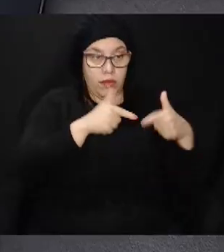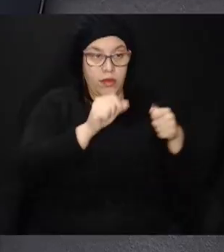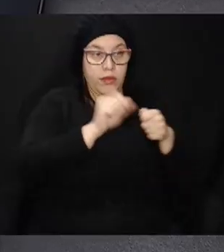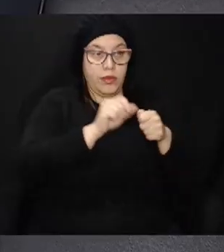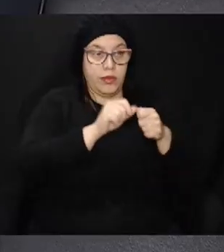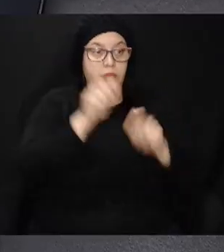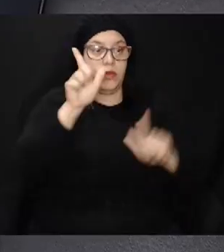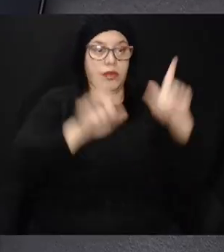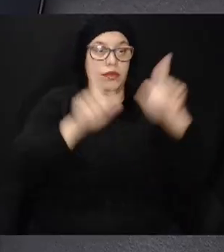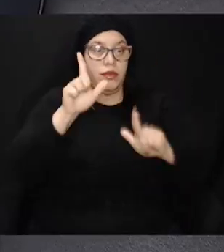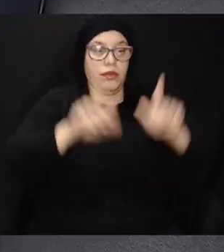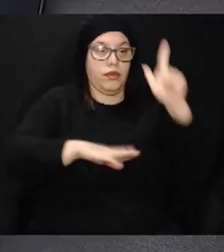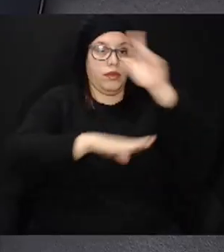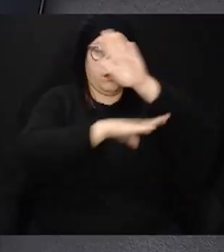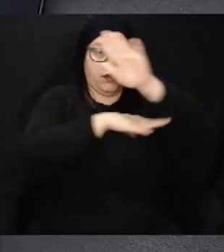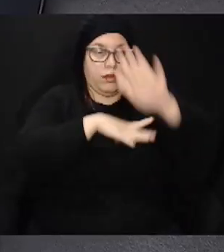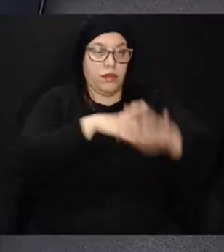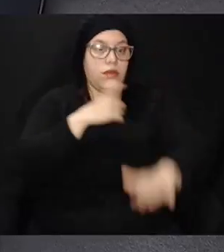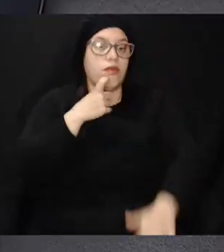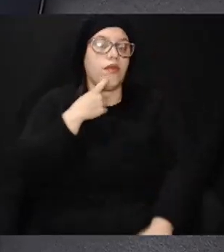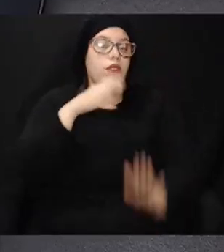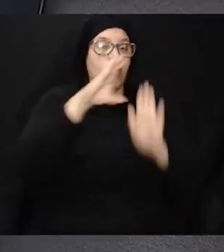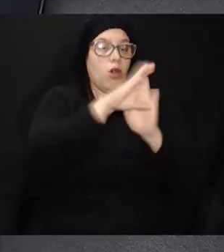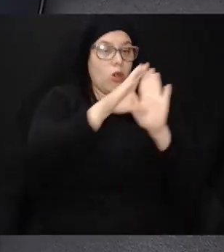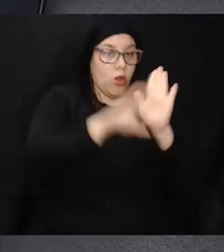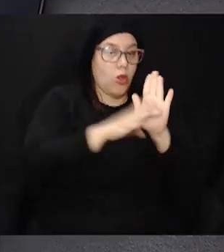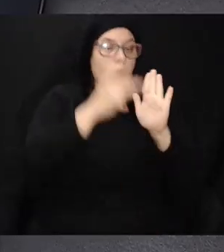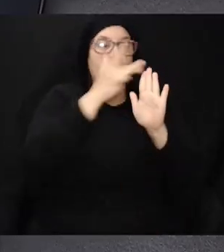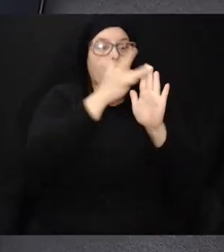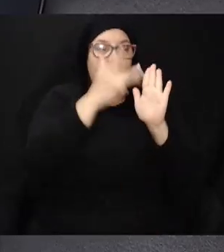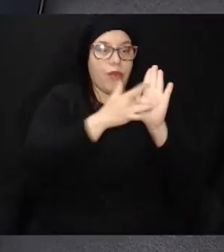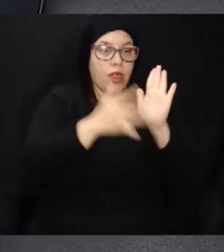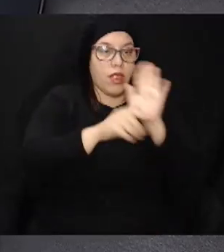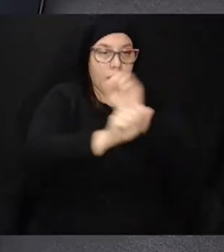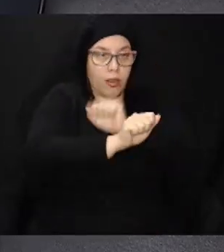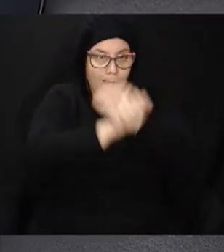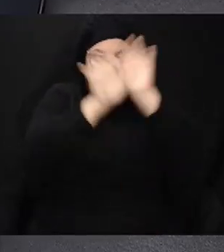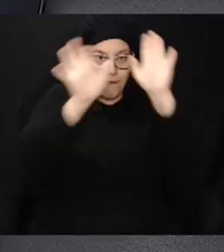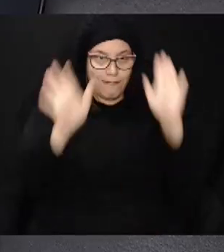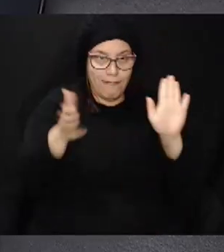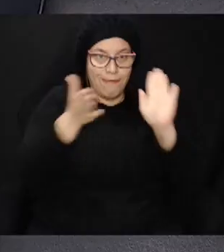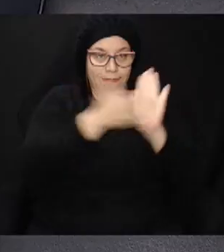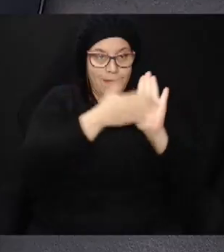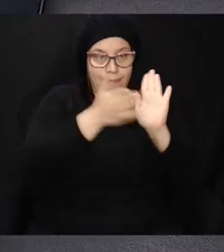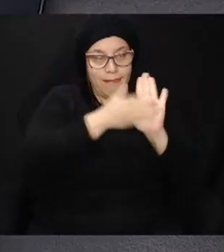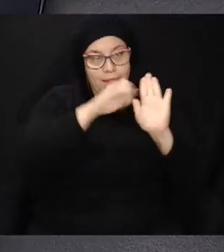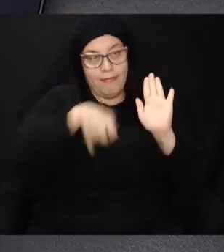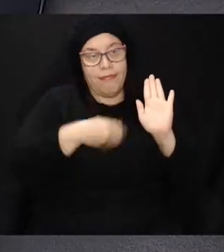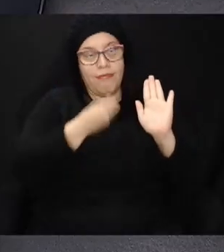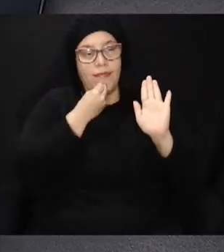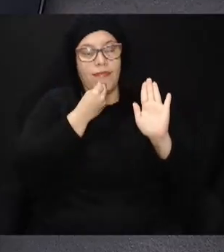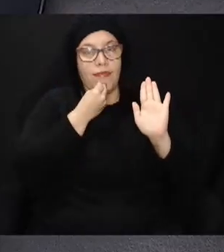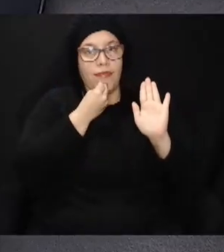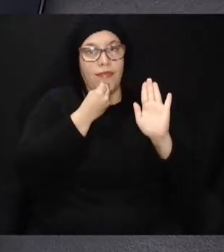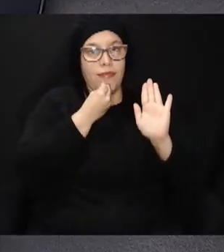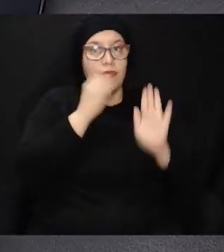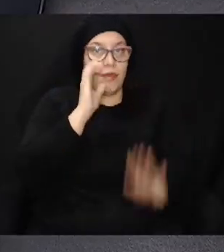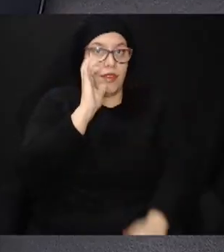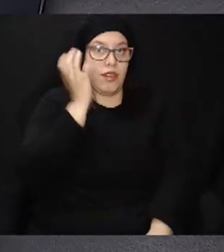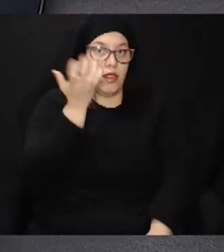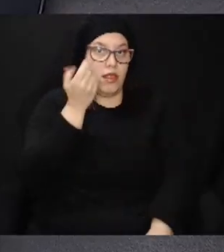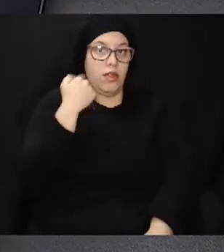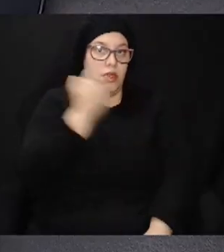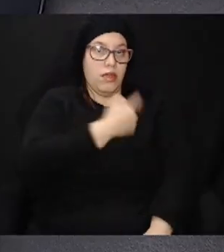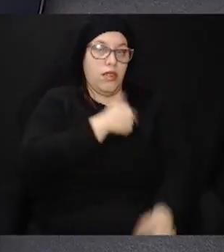Câmara, através do programa Em Pauta, é uma vitrine, uma oportunidade de falarmos de muitas coisas que vem acontecendo no nosso